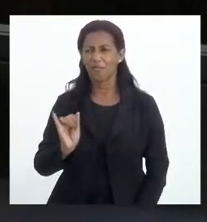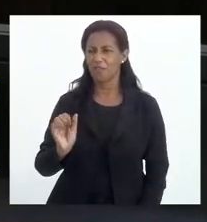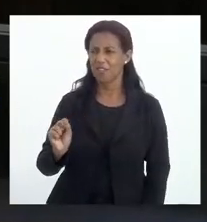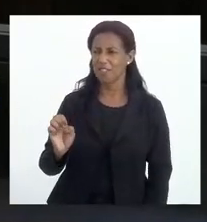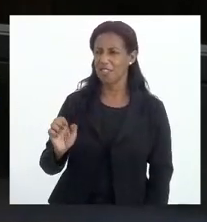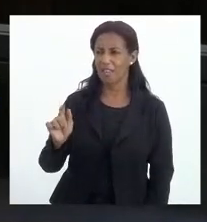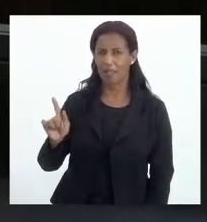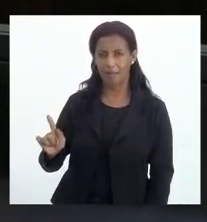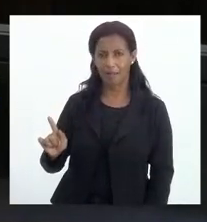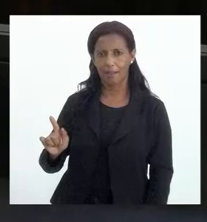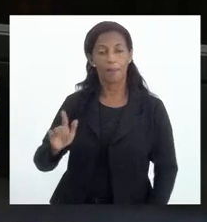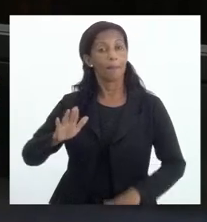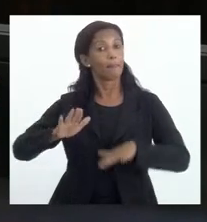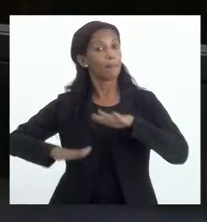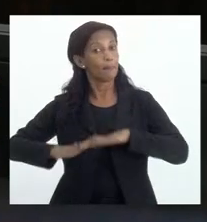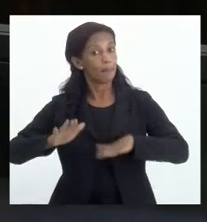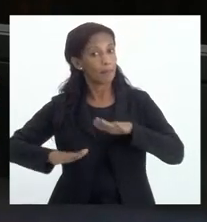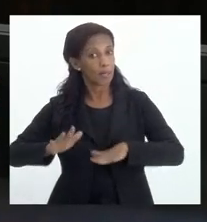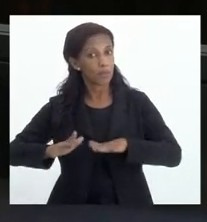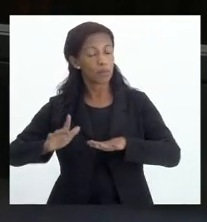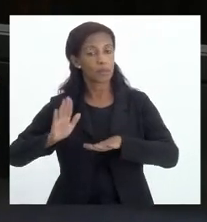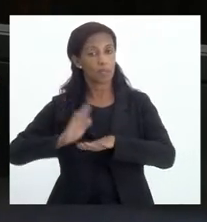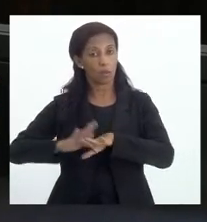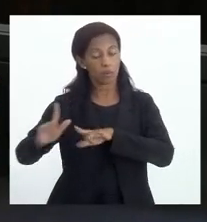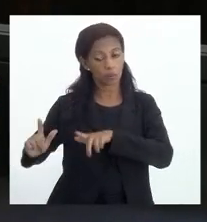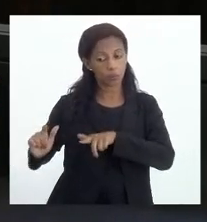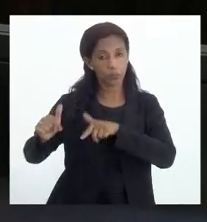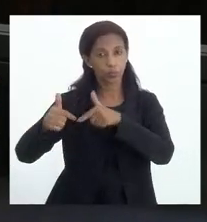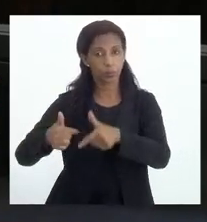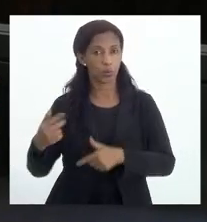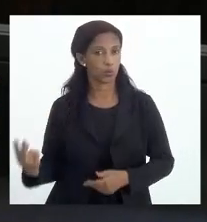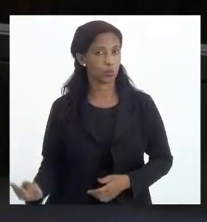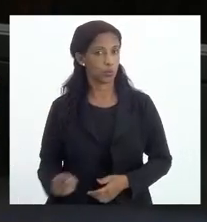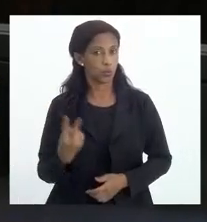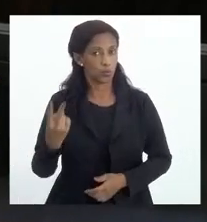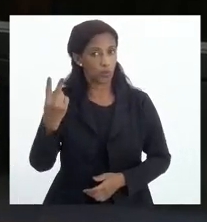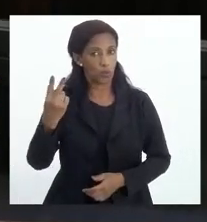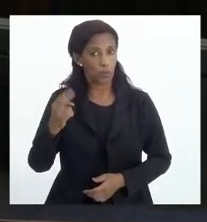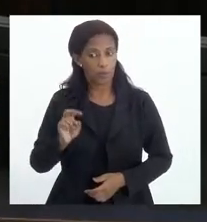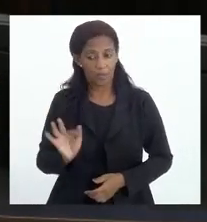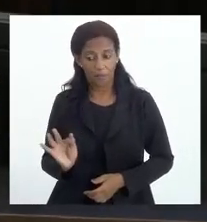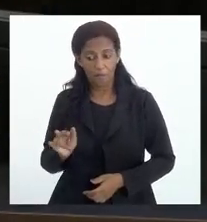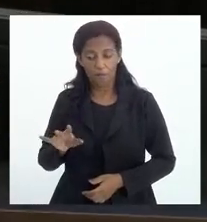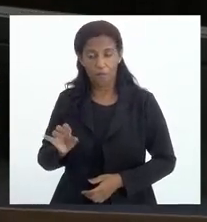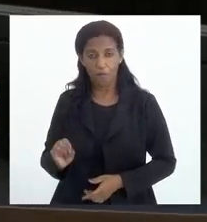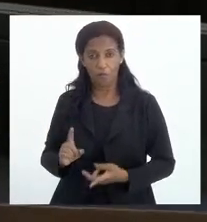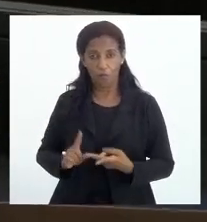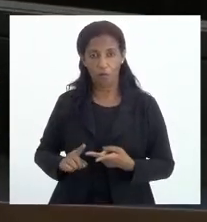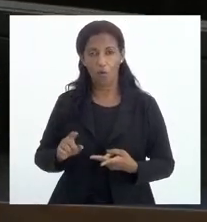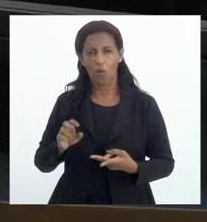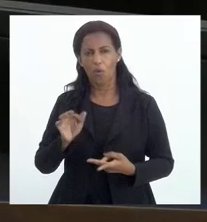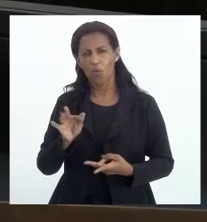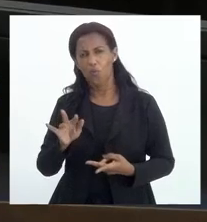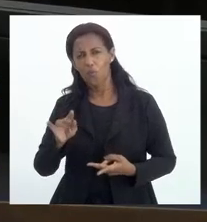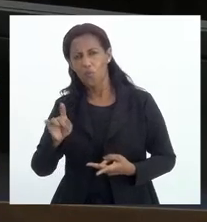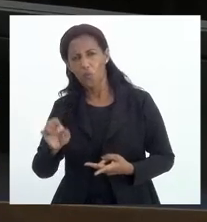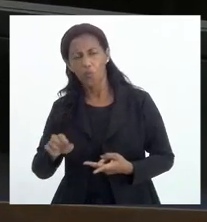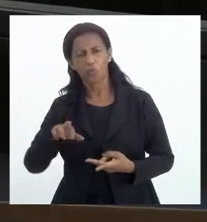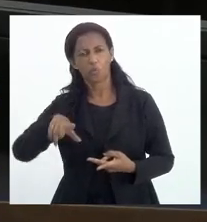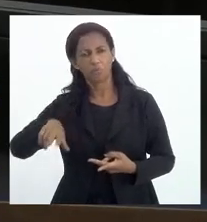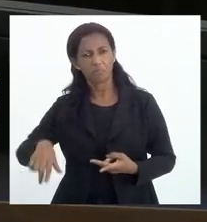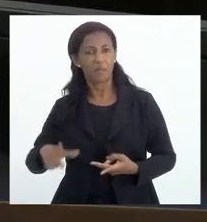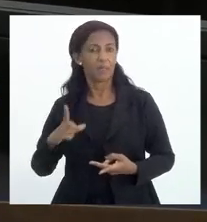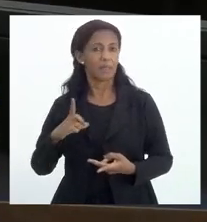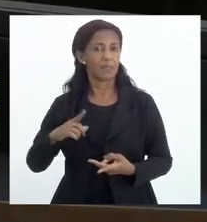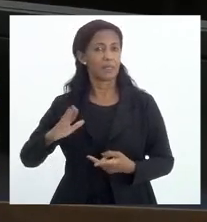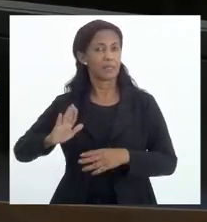assim, a nossa capacidade de execução dos valores em fundo, Funesbom, FUSP, por aí vai, tem